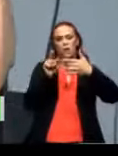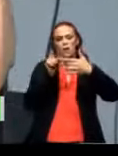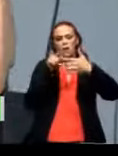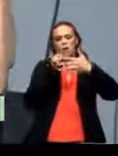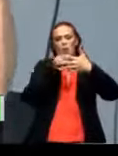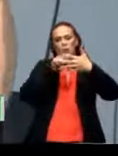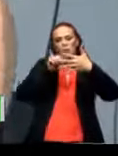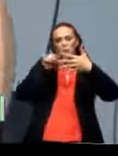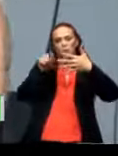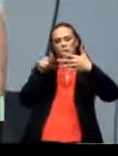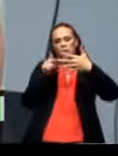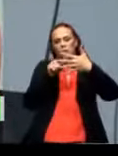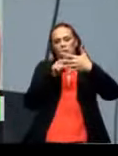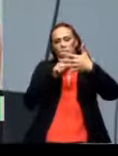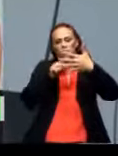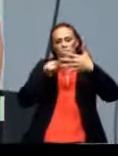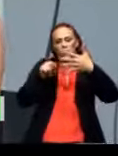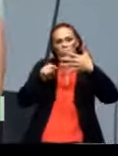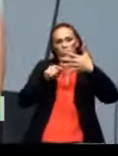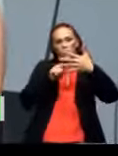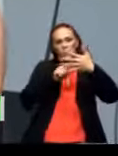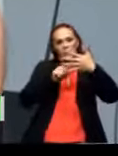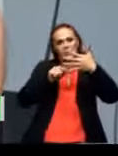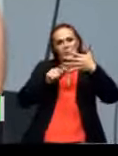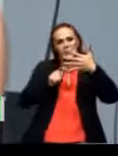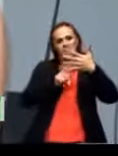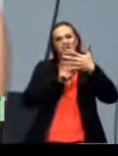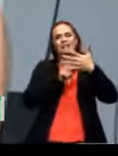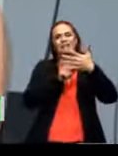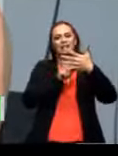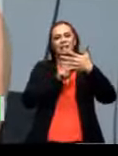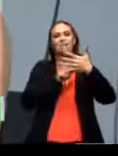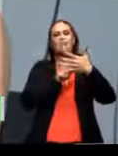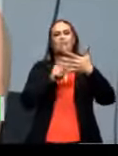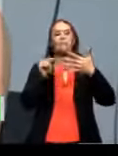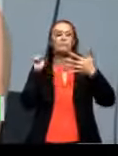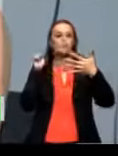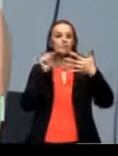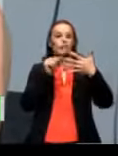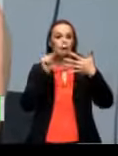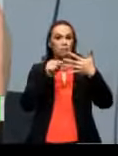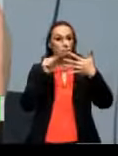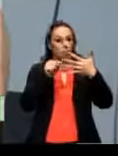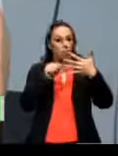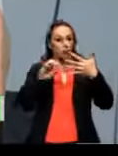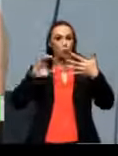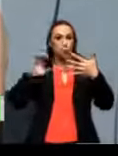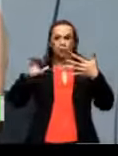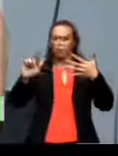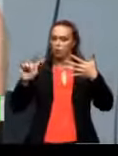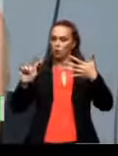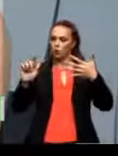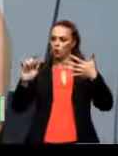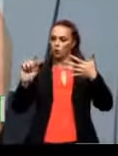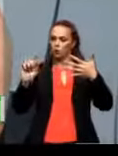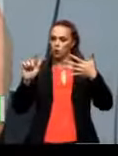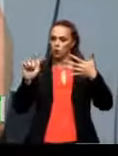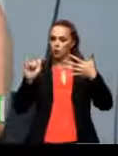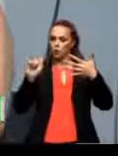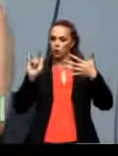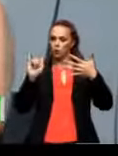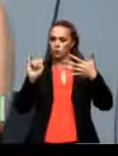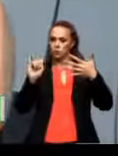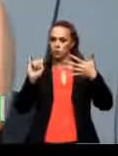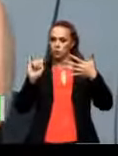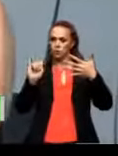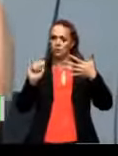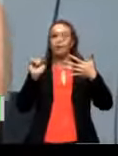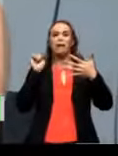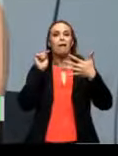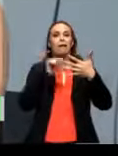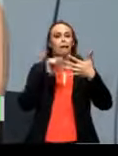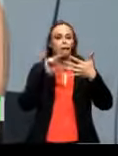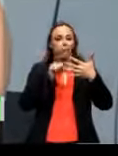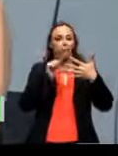sobre os outros. E ele vai produzir, agora eu falei com vocês, ele vai tanto armazenar